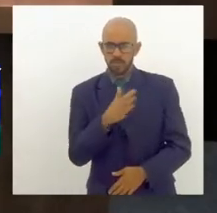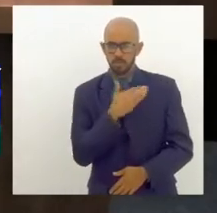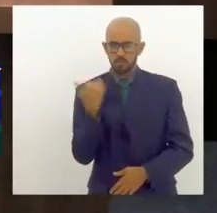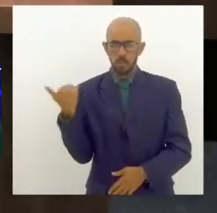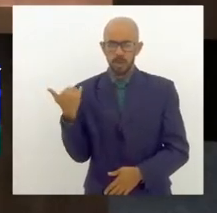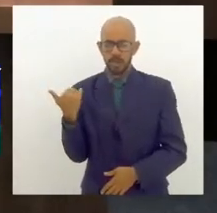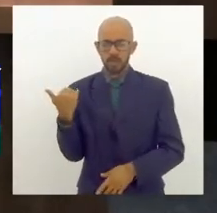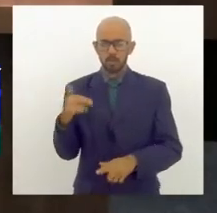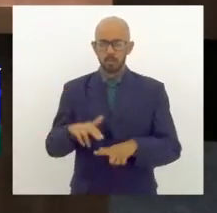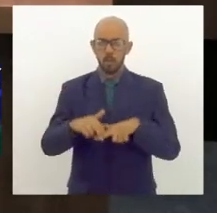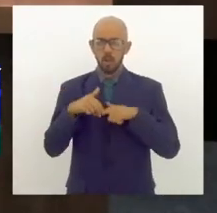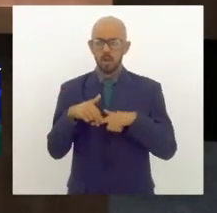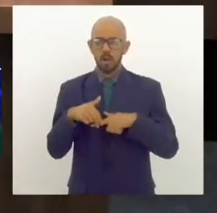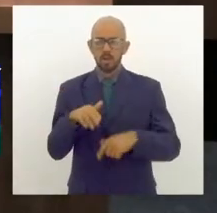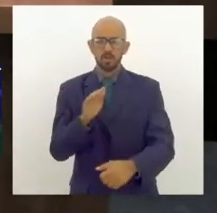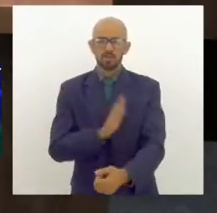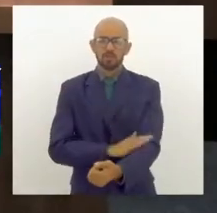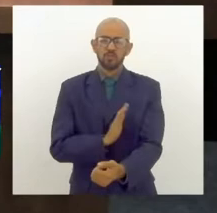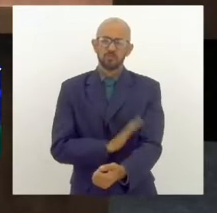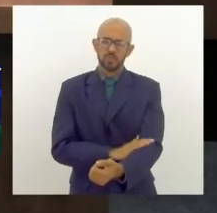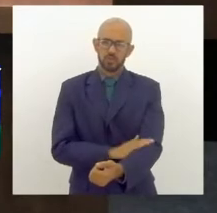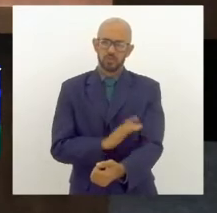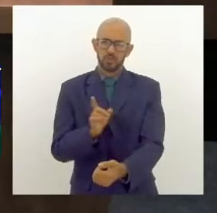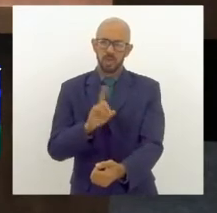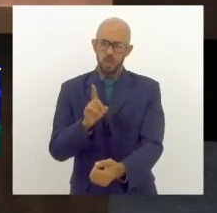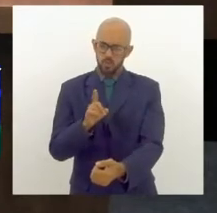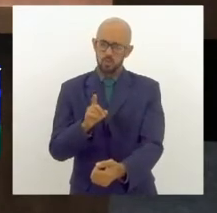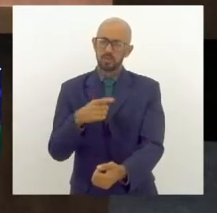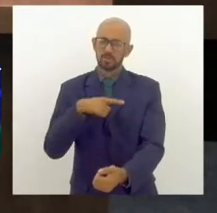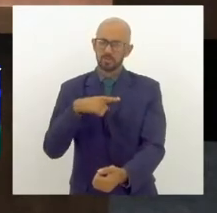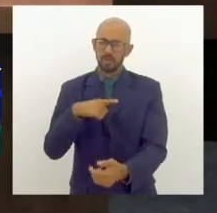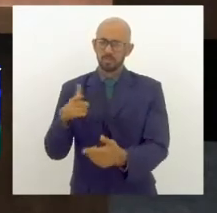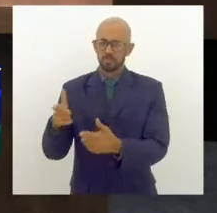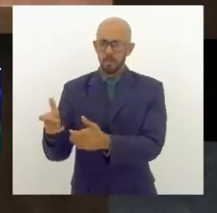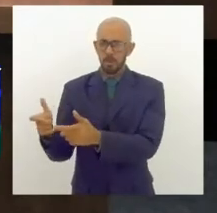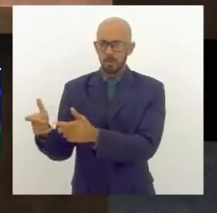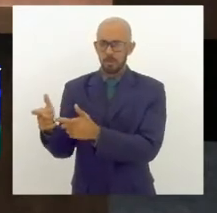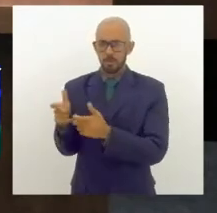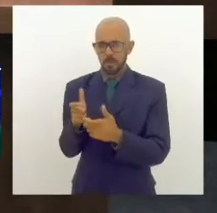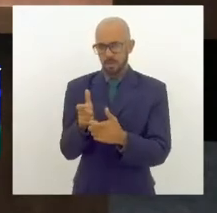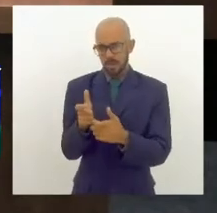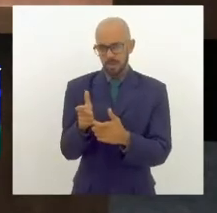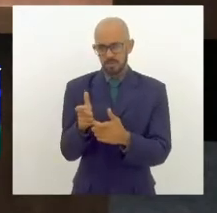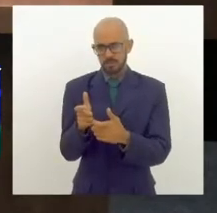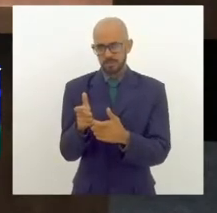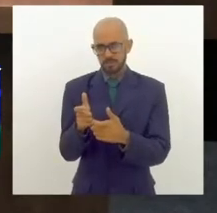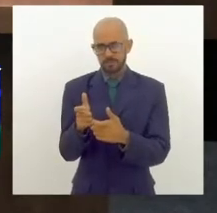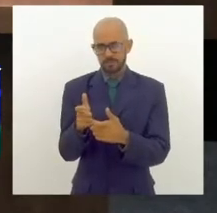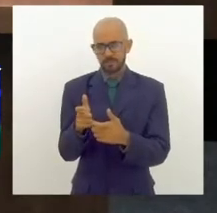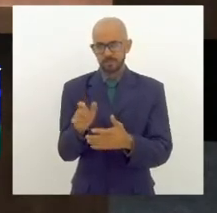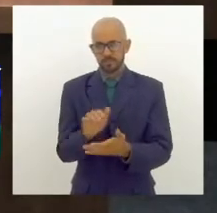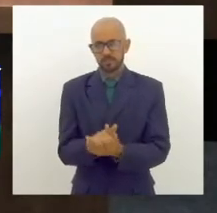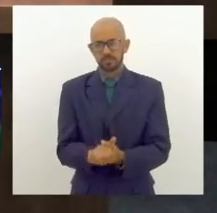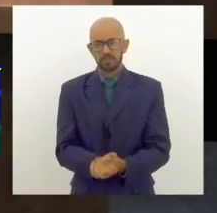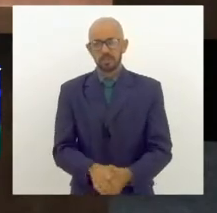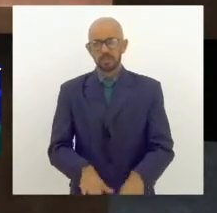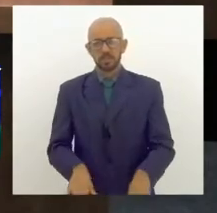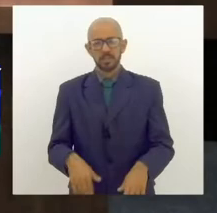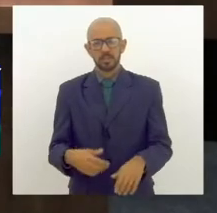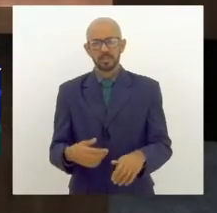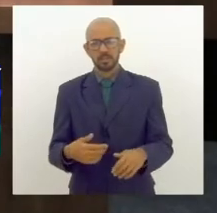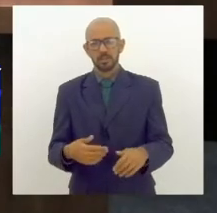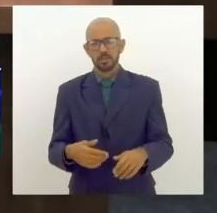vejo as pessoas morrendo com bala de fuzil. E aí a gente precisa lembrar. Teve, senhora presidenta, várias